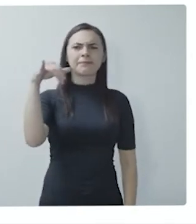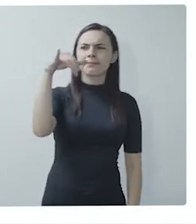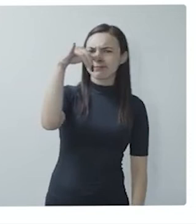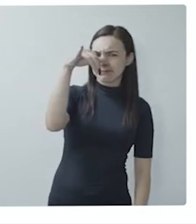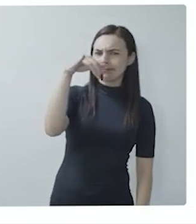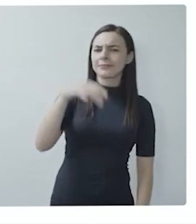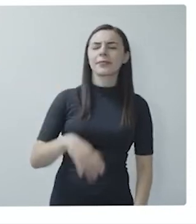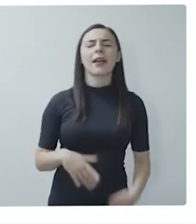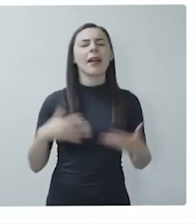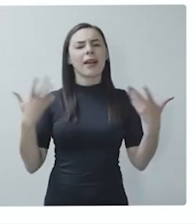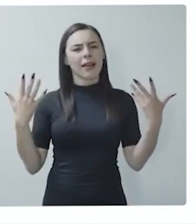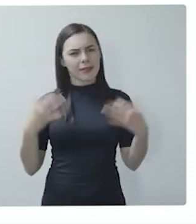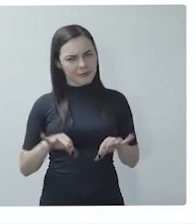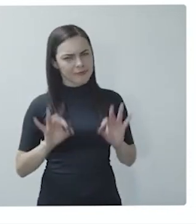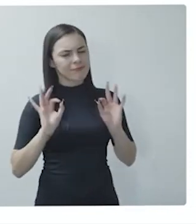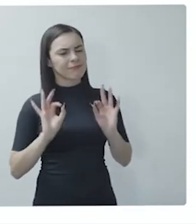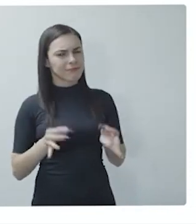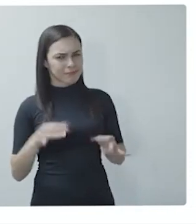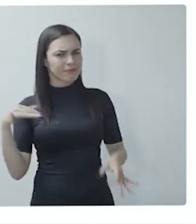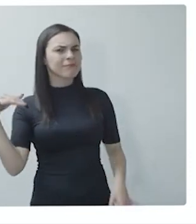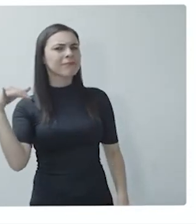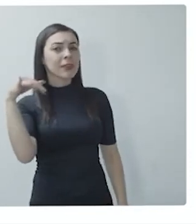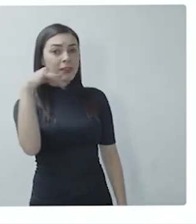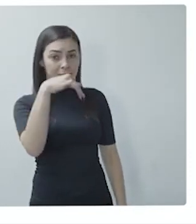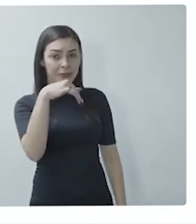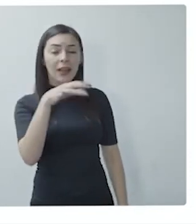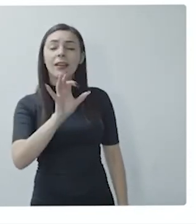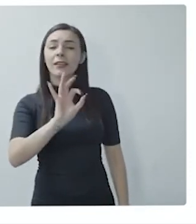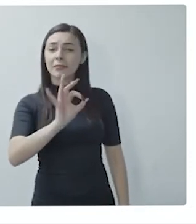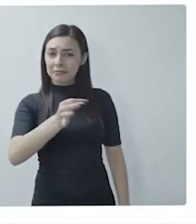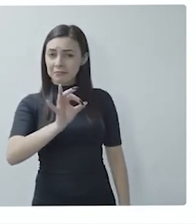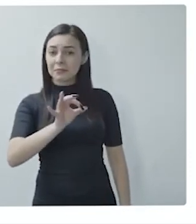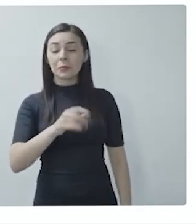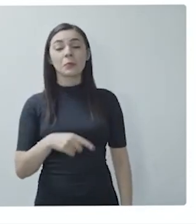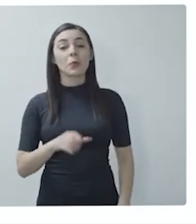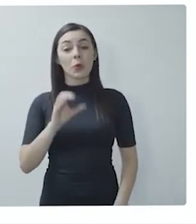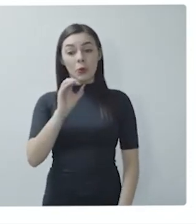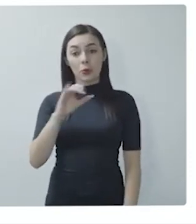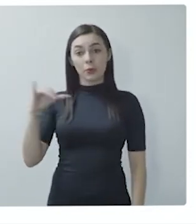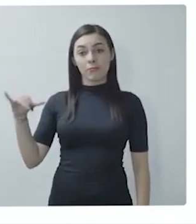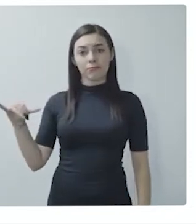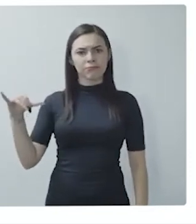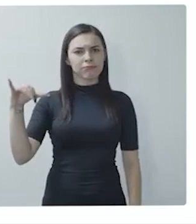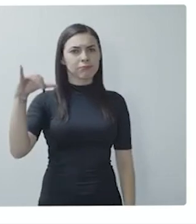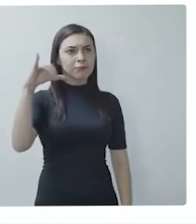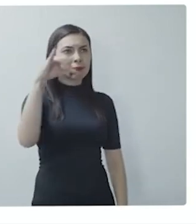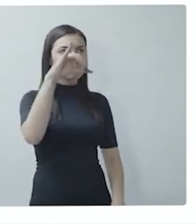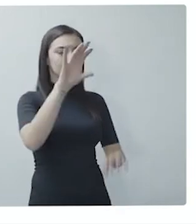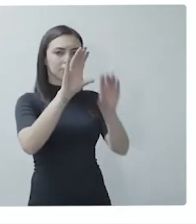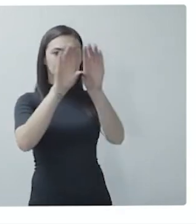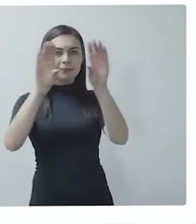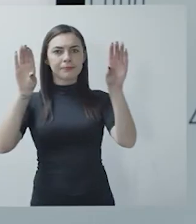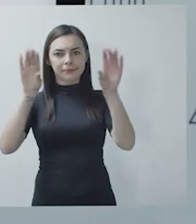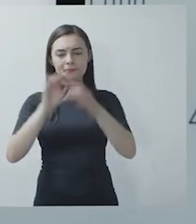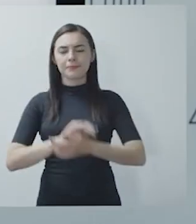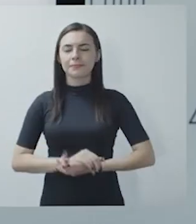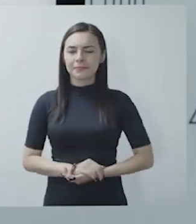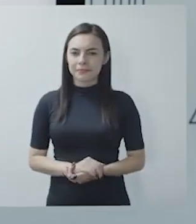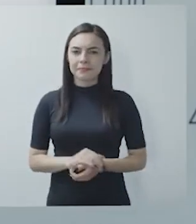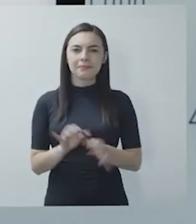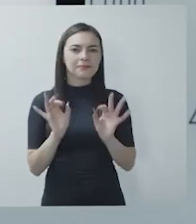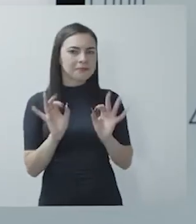Avião. Avião? É o avião. O avião voa no céu. Muito